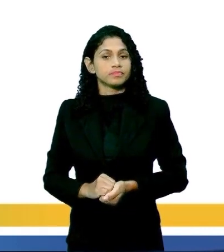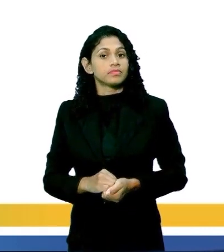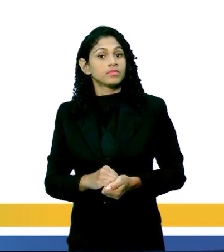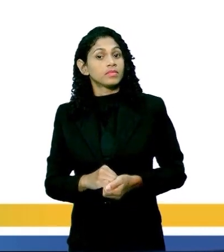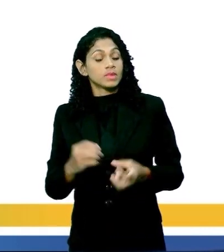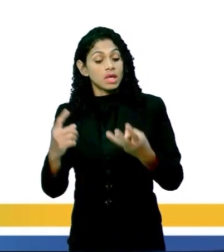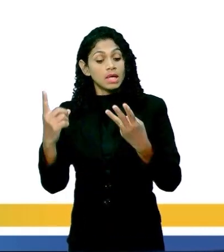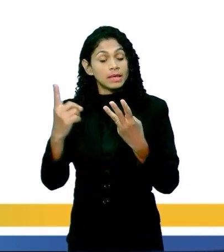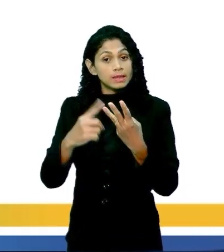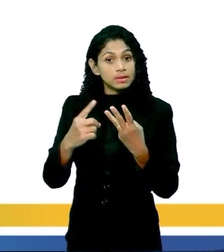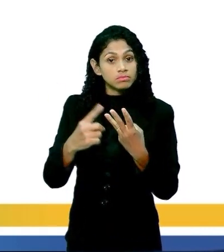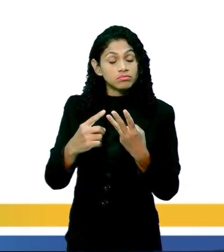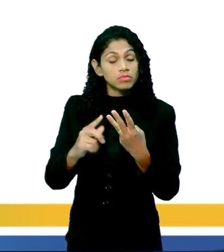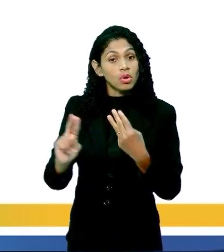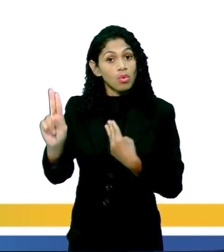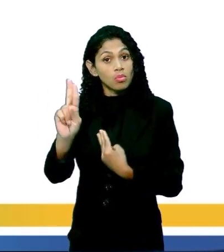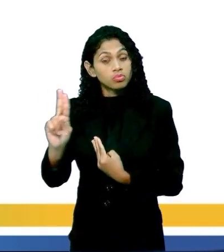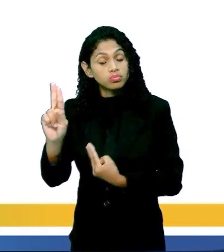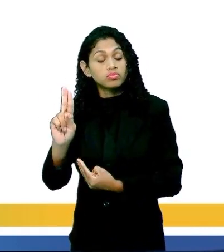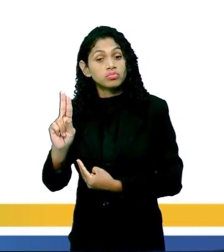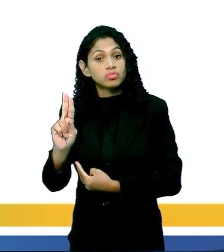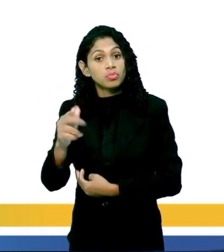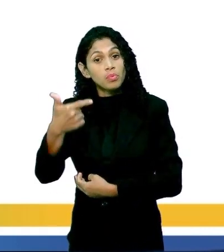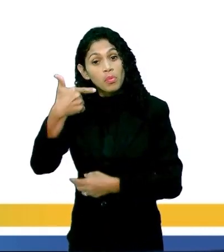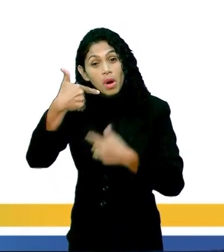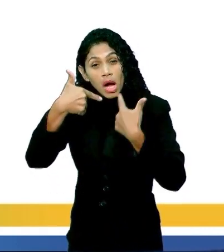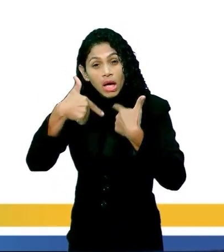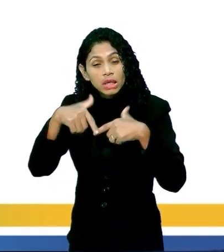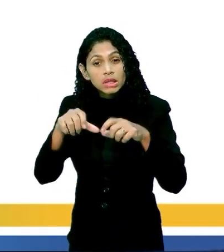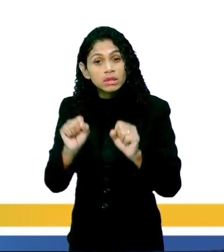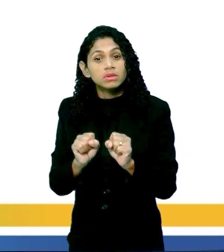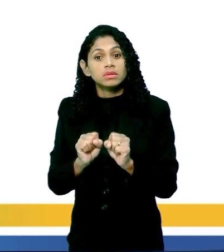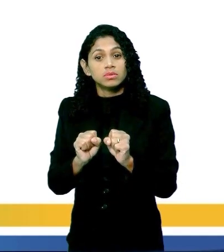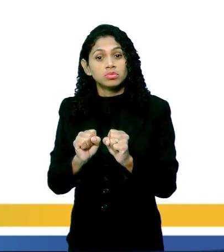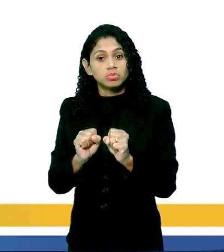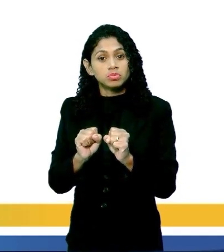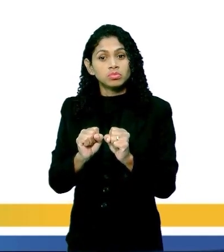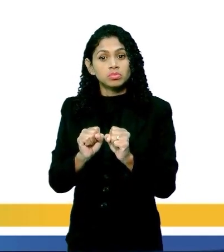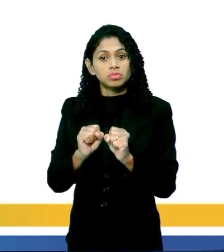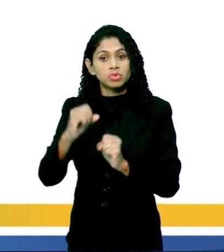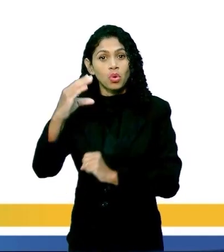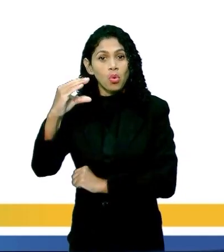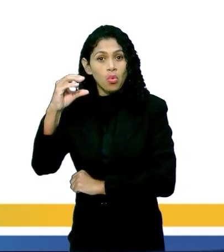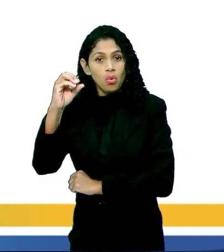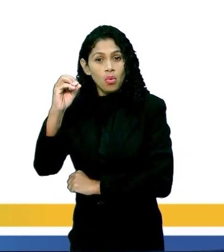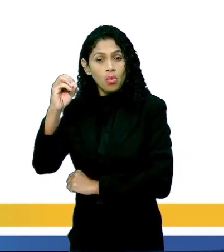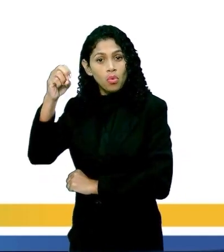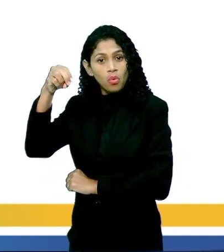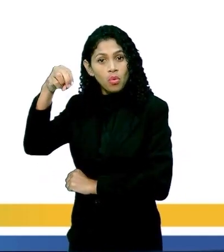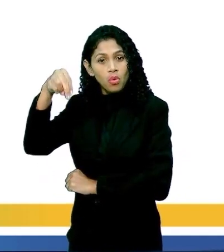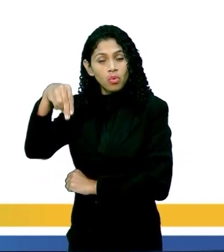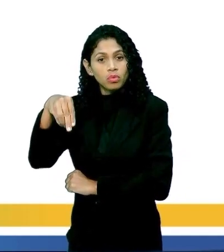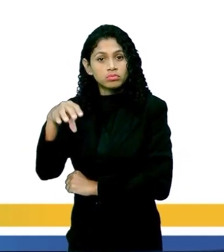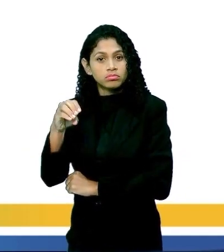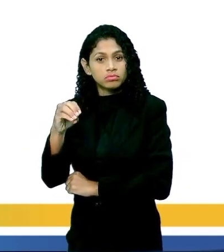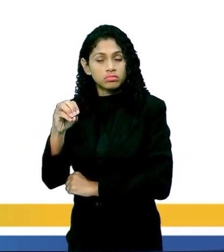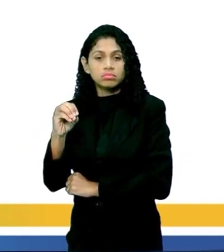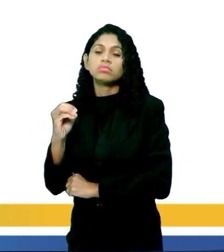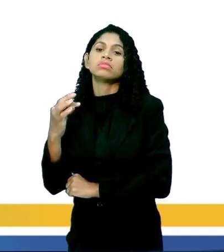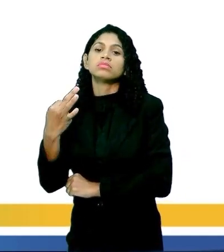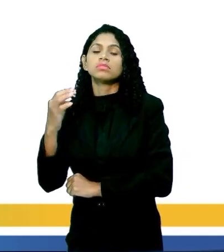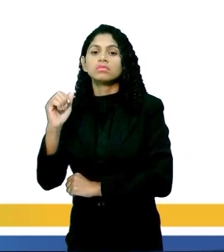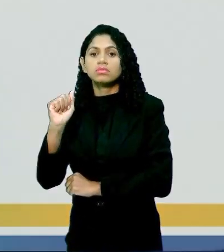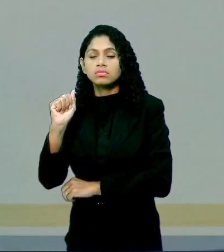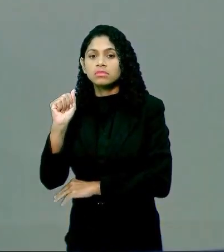Terceira, utiliza uma linguagem conotativa e polissêmica, gerando uma multiplicidade de